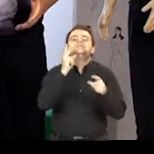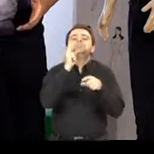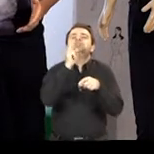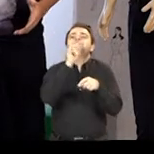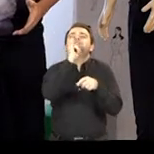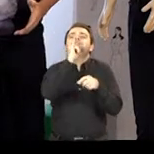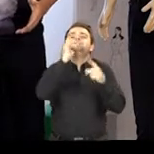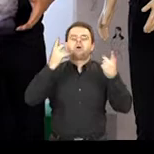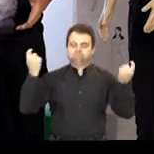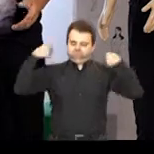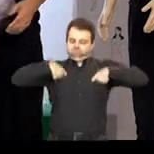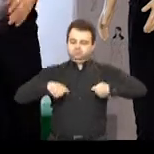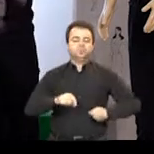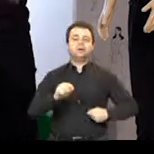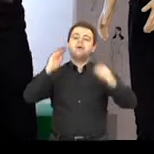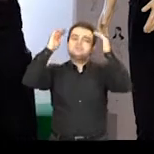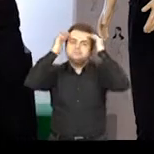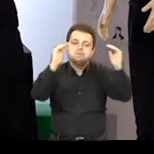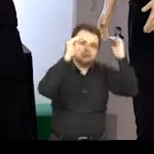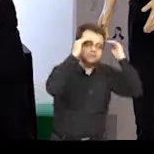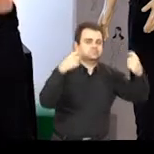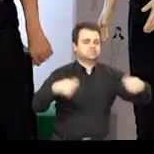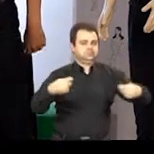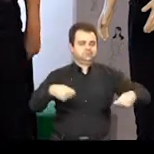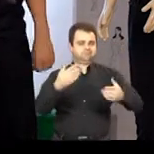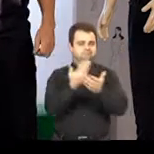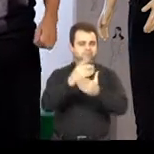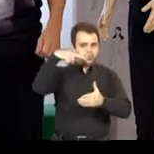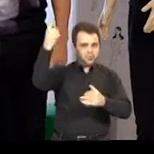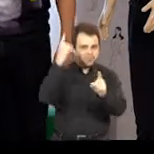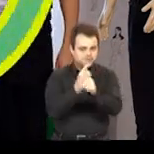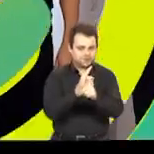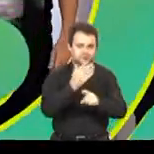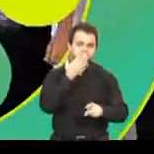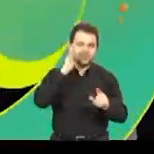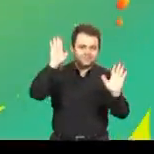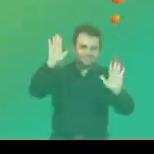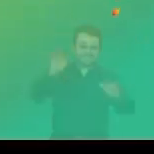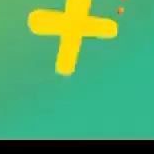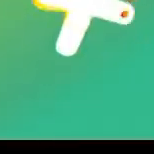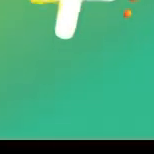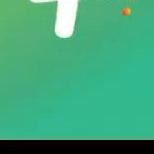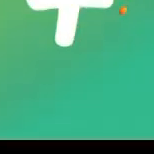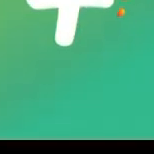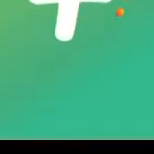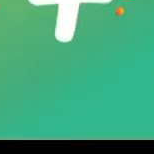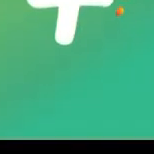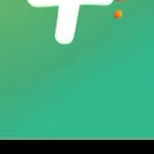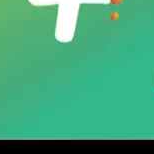respeito. Beijo grande, até a próxima aula. Tchau!